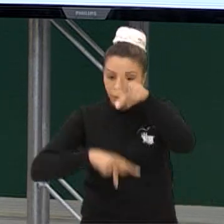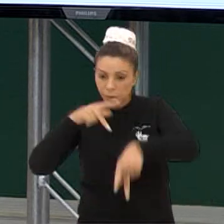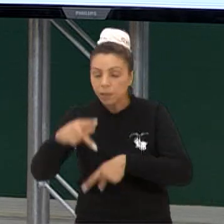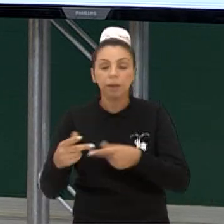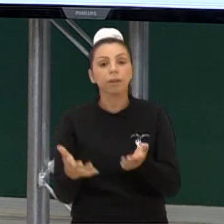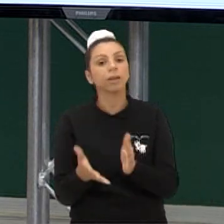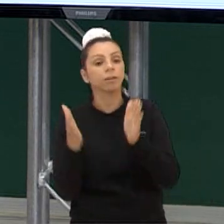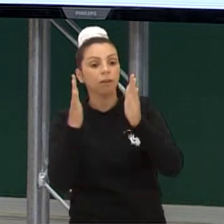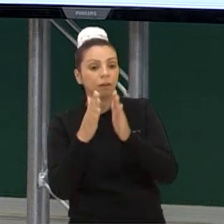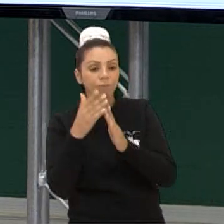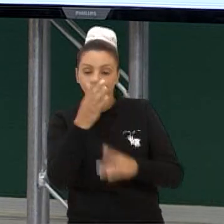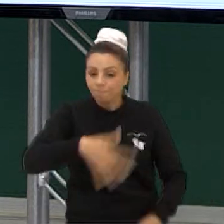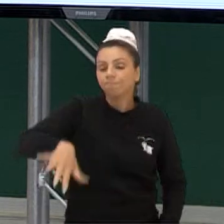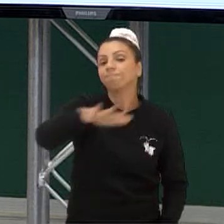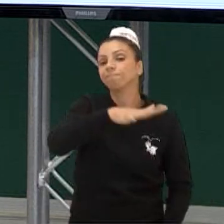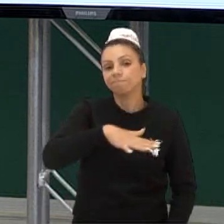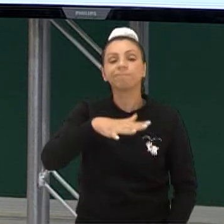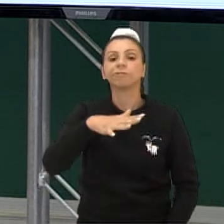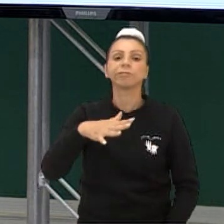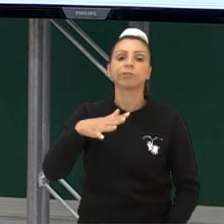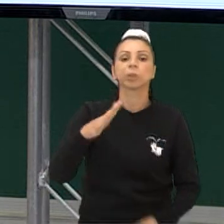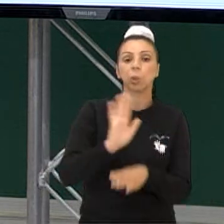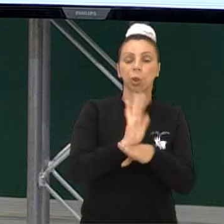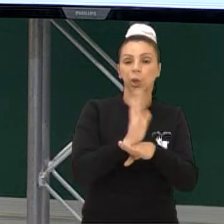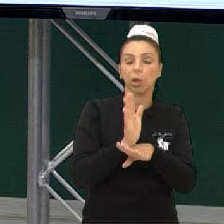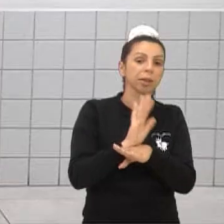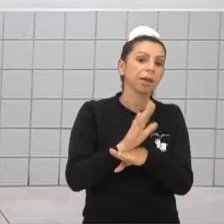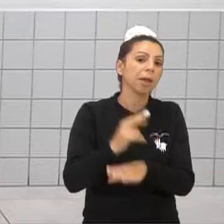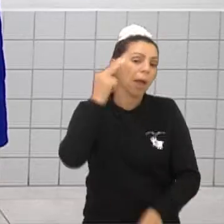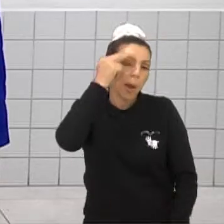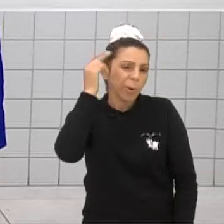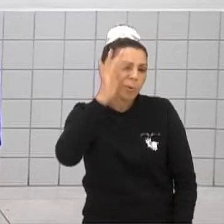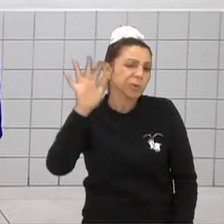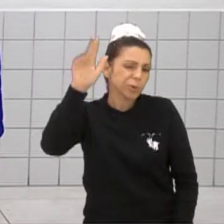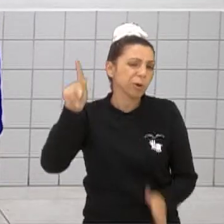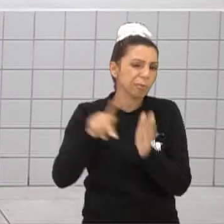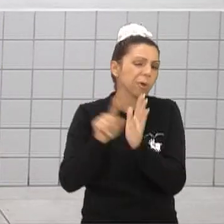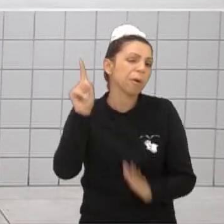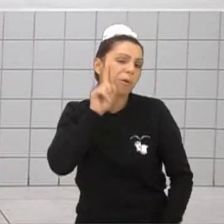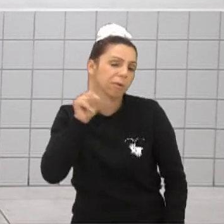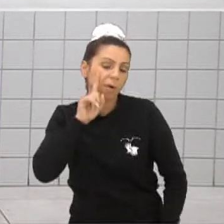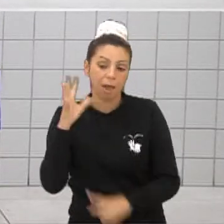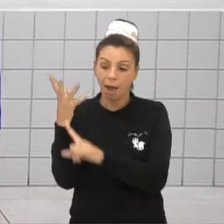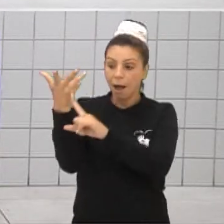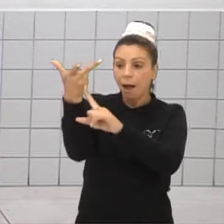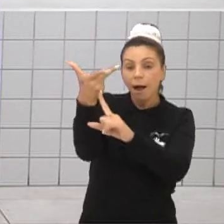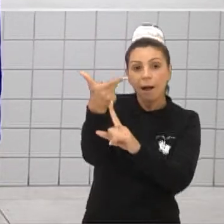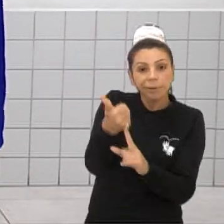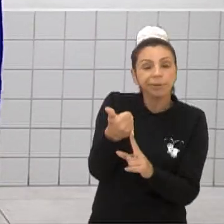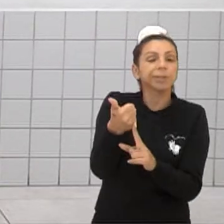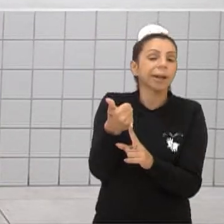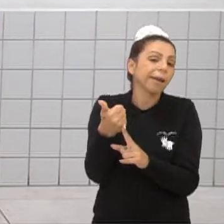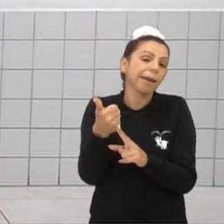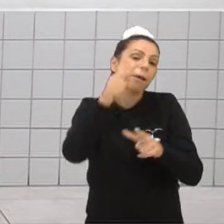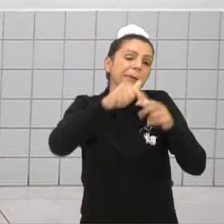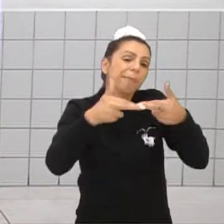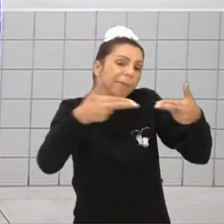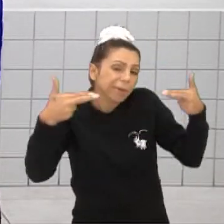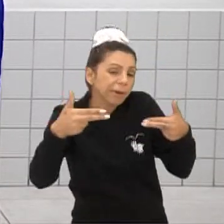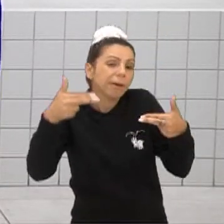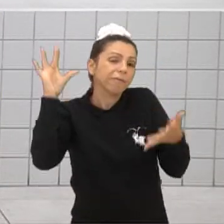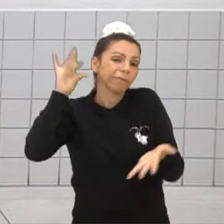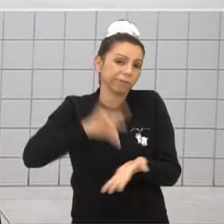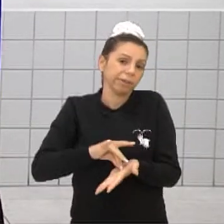que foram trazidas através do cinema. É o sonho americano. Essa é a resposta. Tratar a arte como se ela fosse um produto. Assim